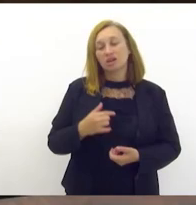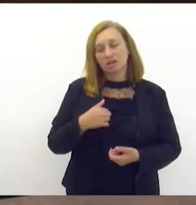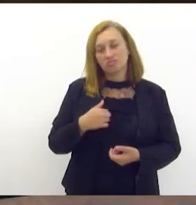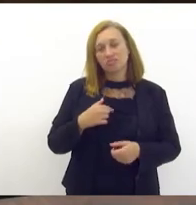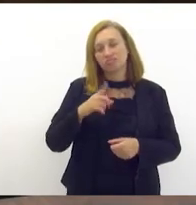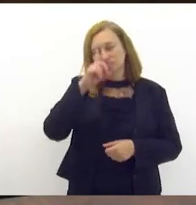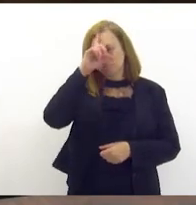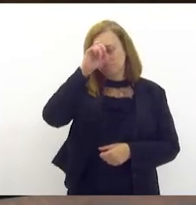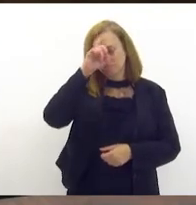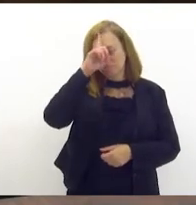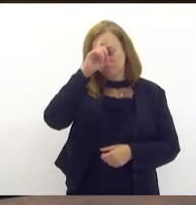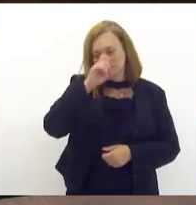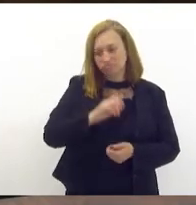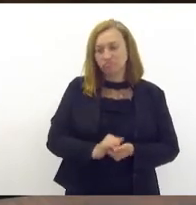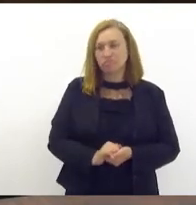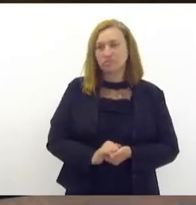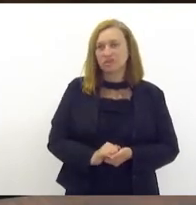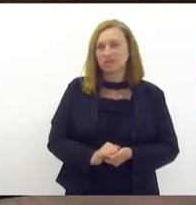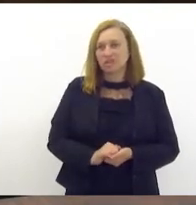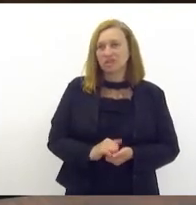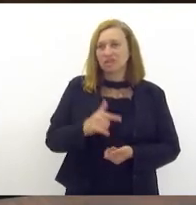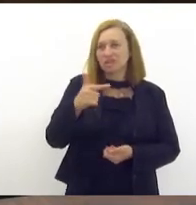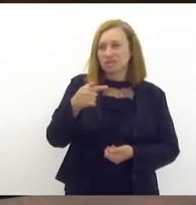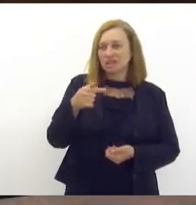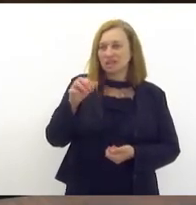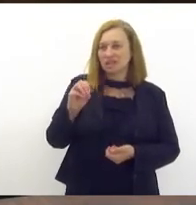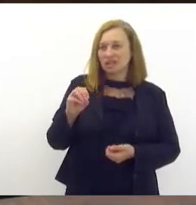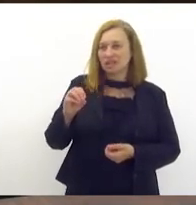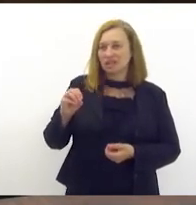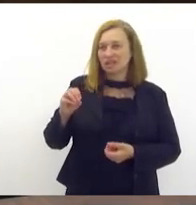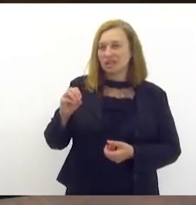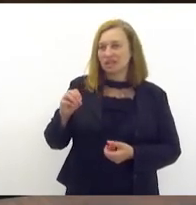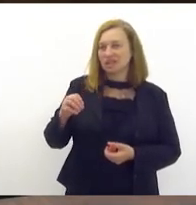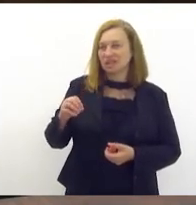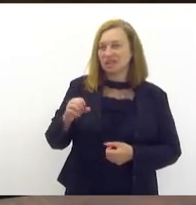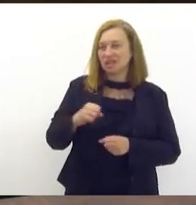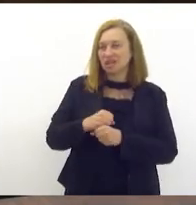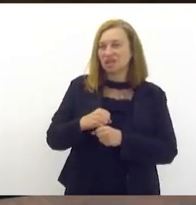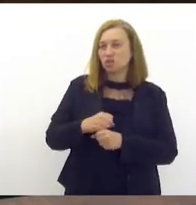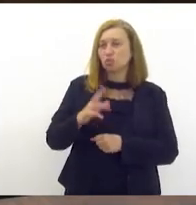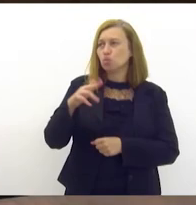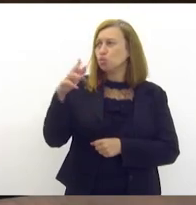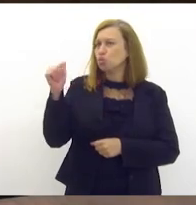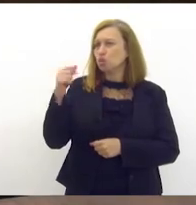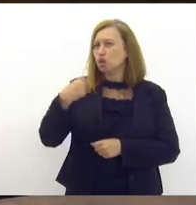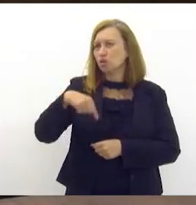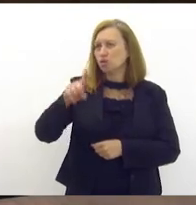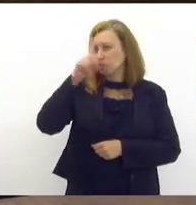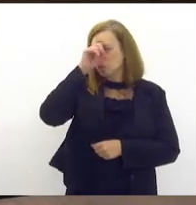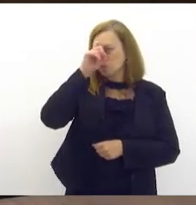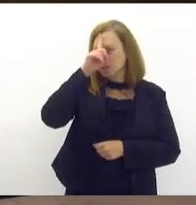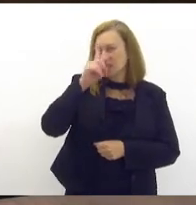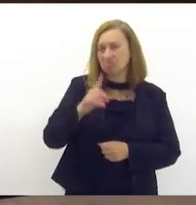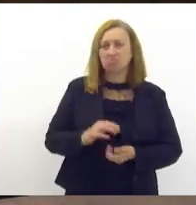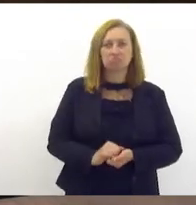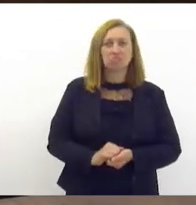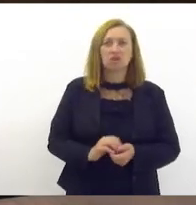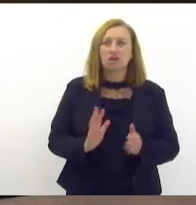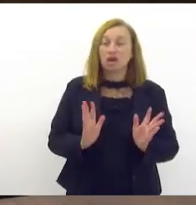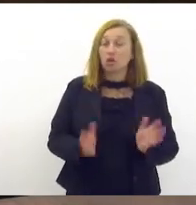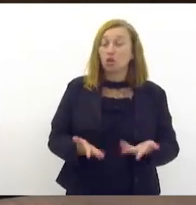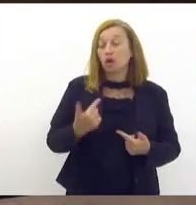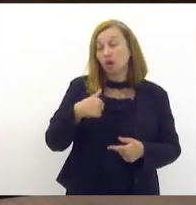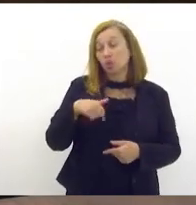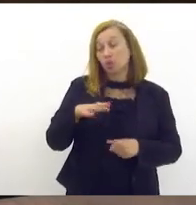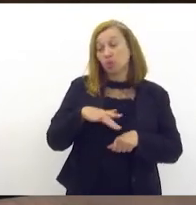internados. Aos 70 anos, eu nunca tinha sido internado num hospital. E agora fiquei